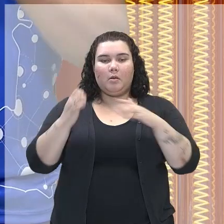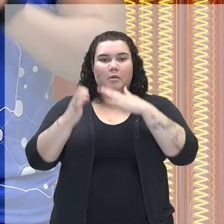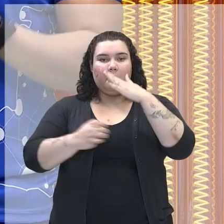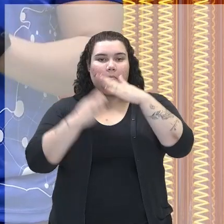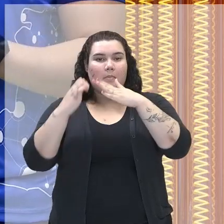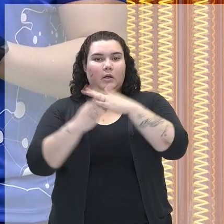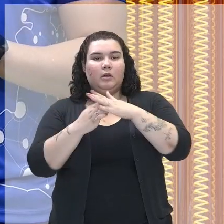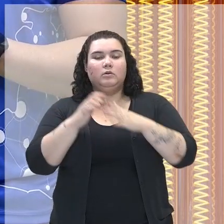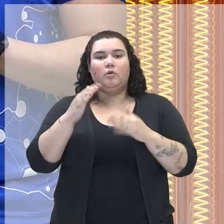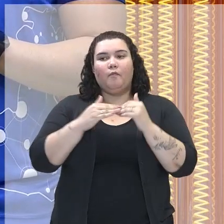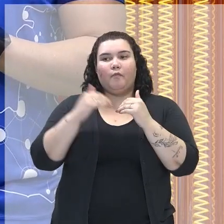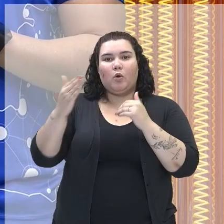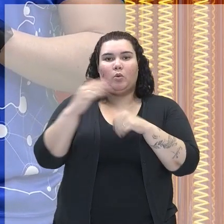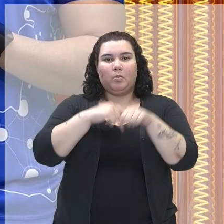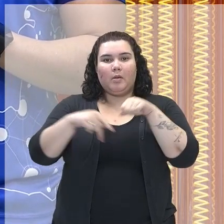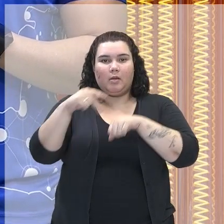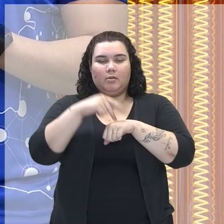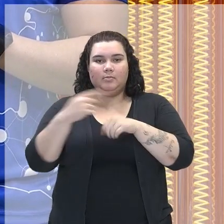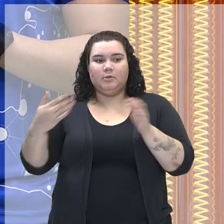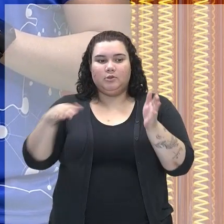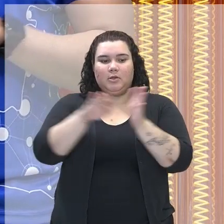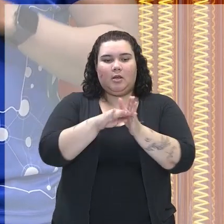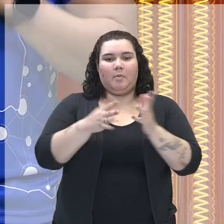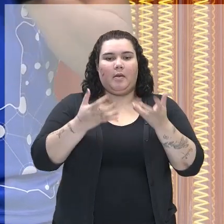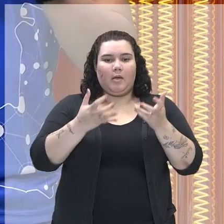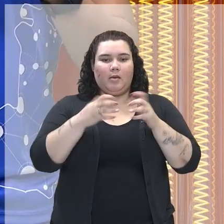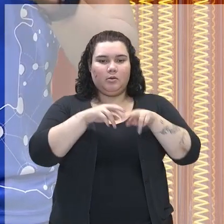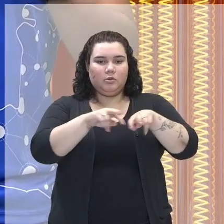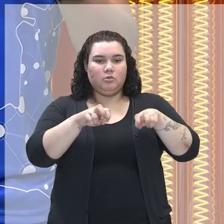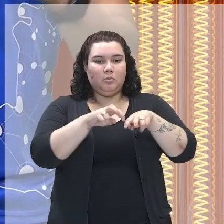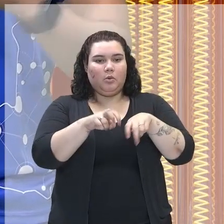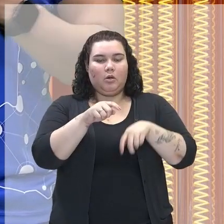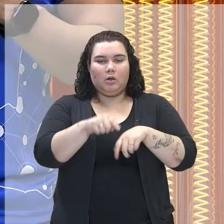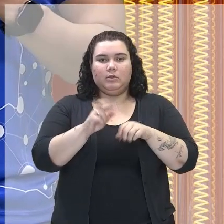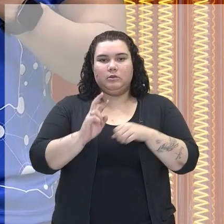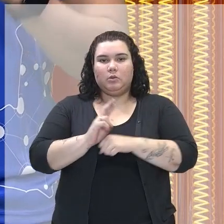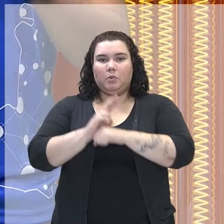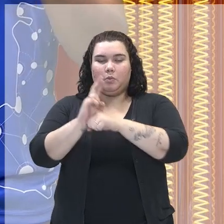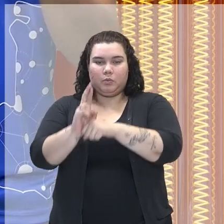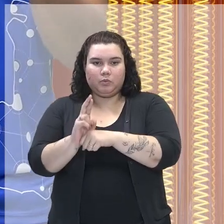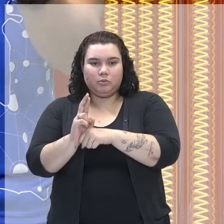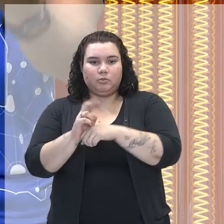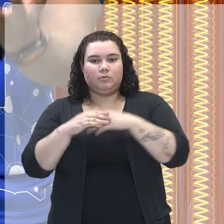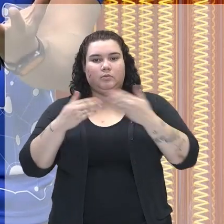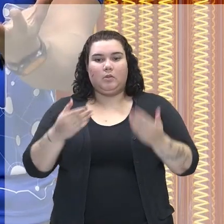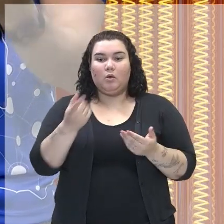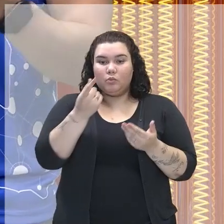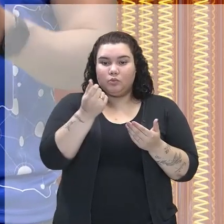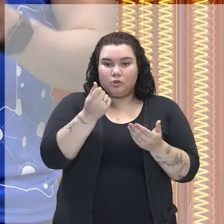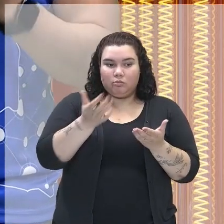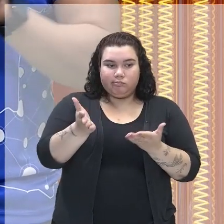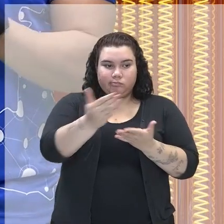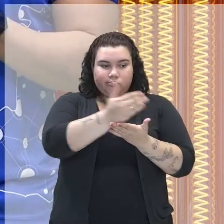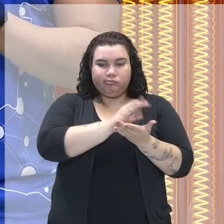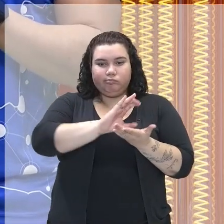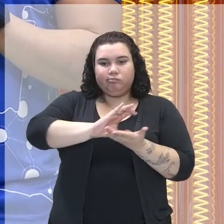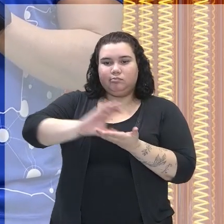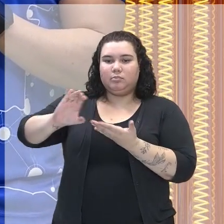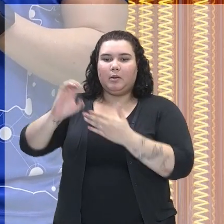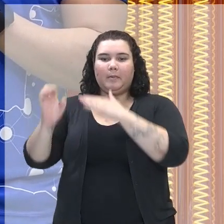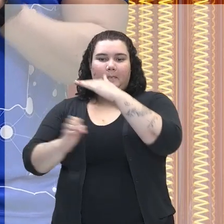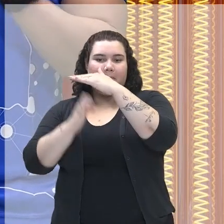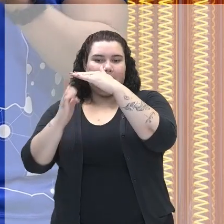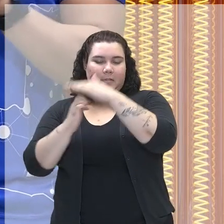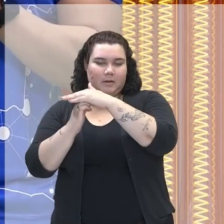chegam aqui para explorar esse recurso. Então, boa parte de toda a riqueza gerada fica na mão dessas empresas que chegam para